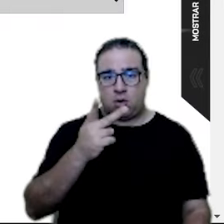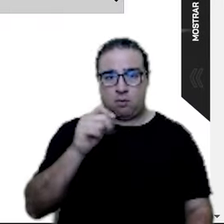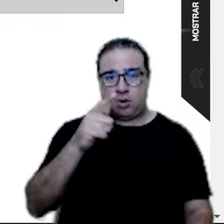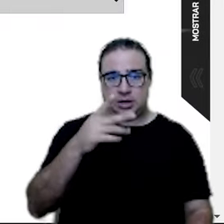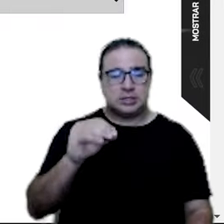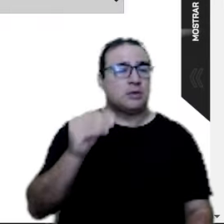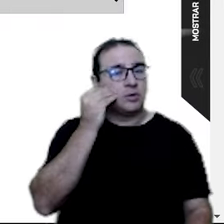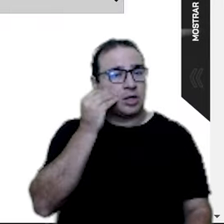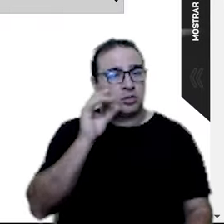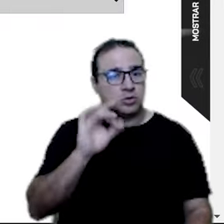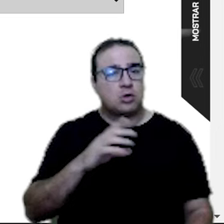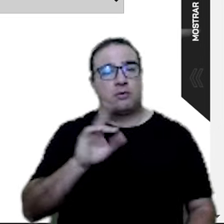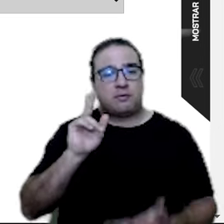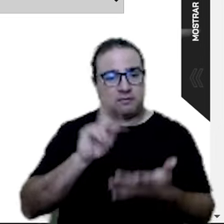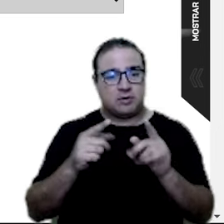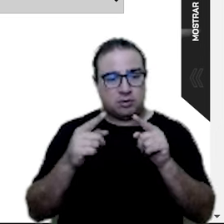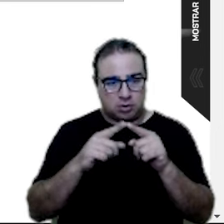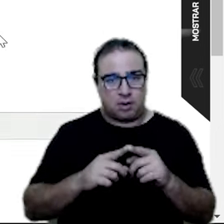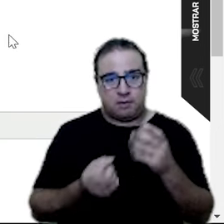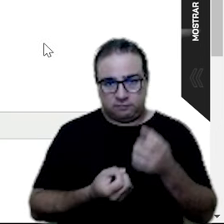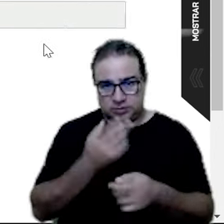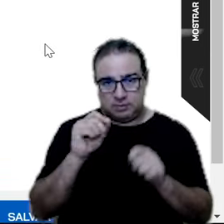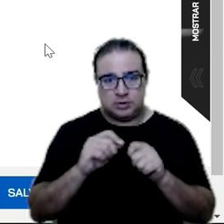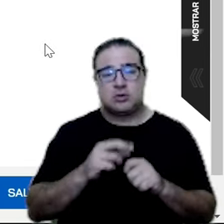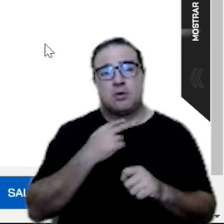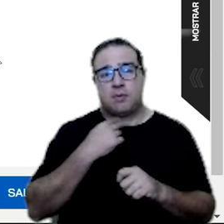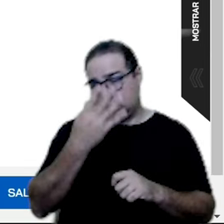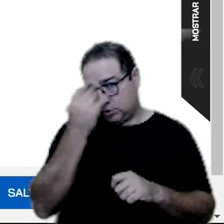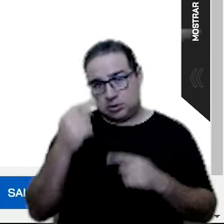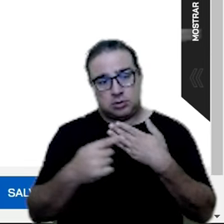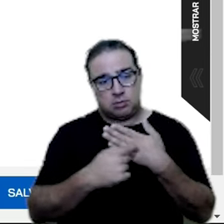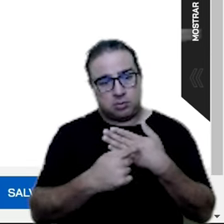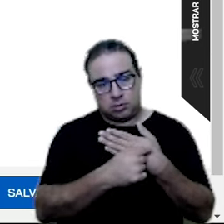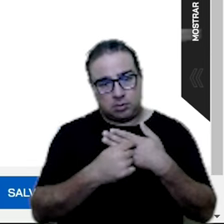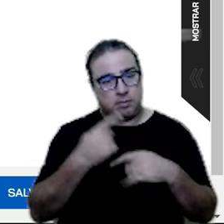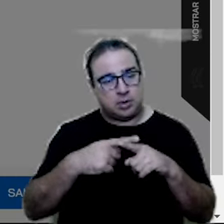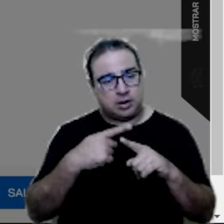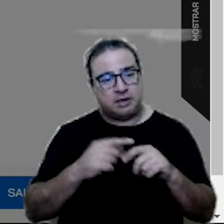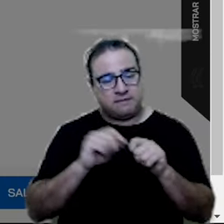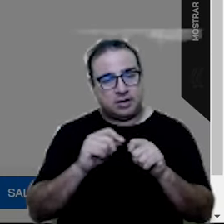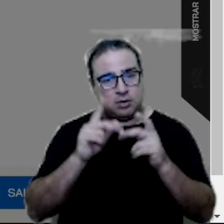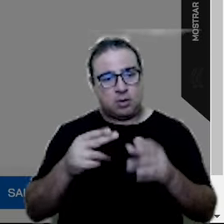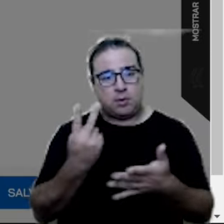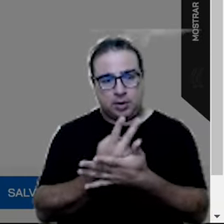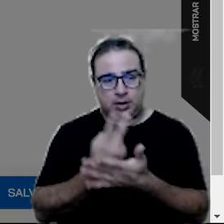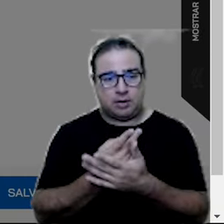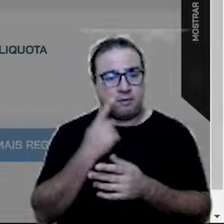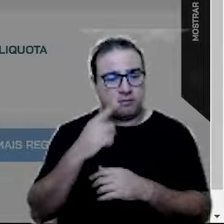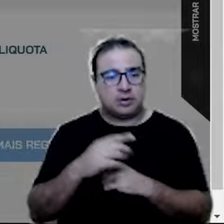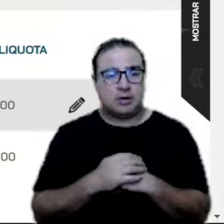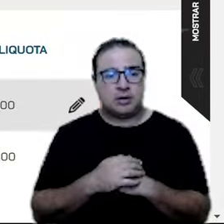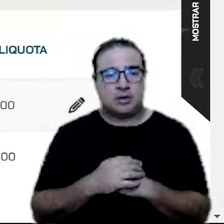homologação a mesma recíproca é verdadeira para quando for produção a pessoa não pode selecionar isso aqui porque senão ela vai ficar com erro